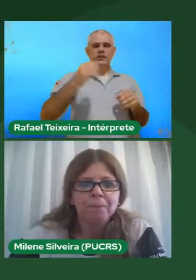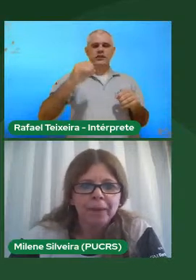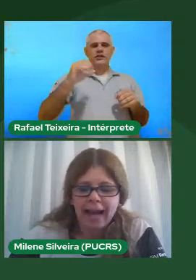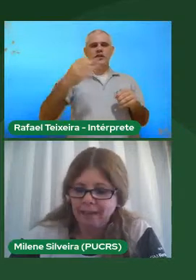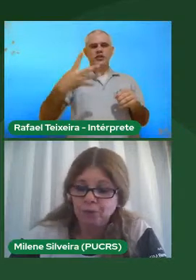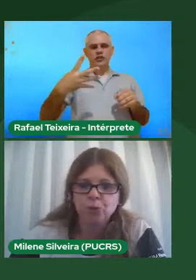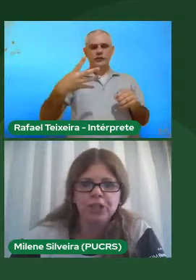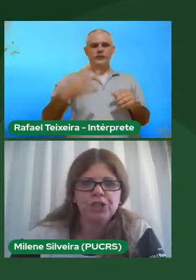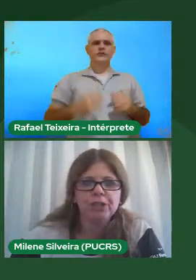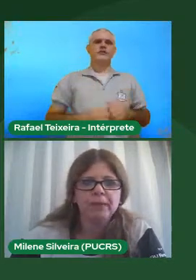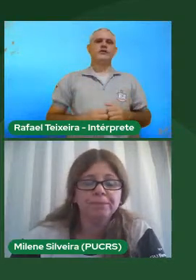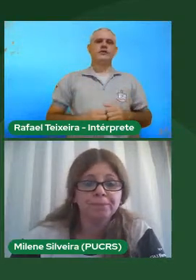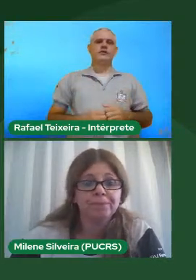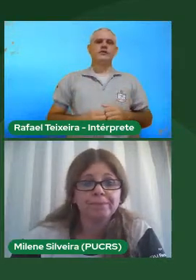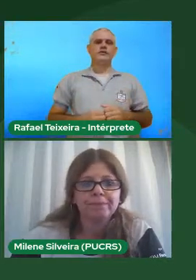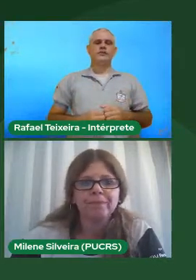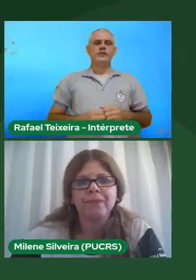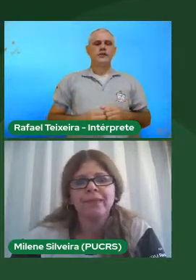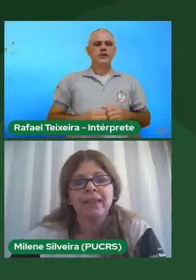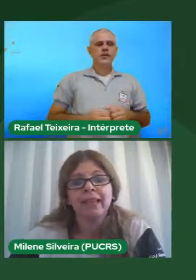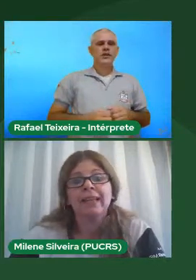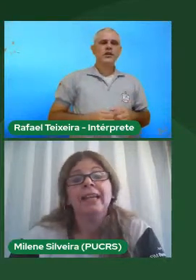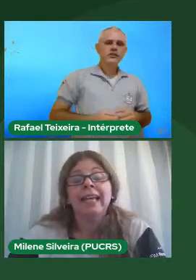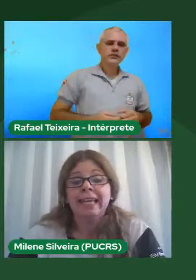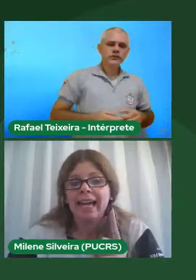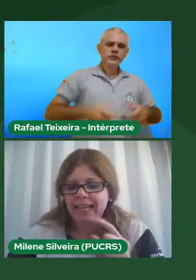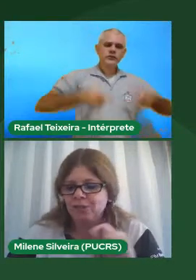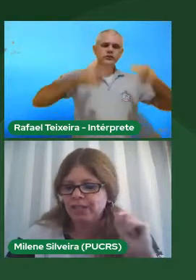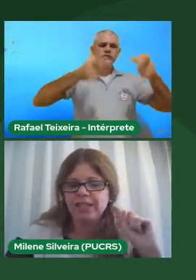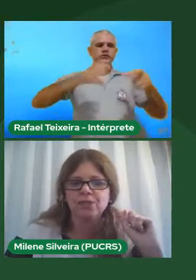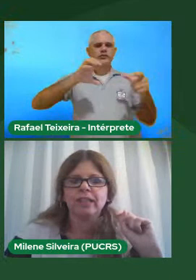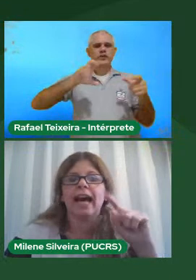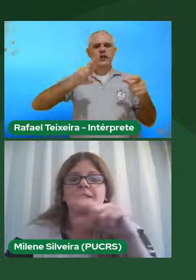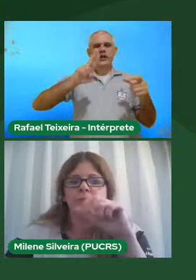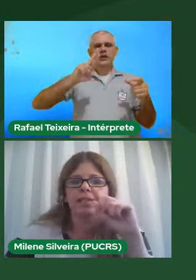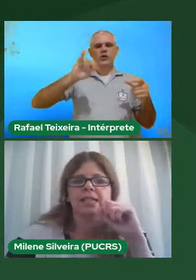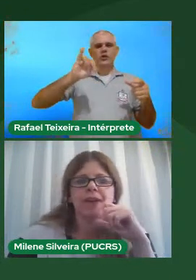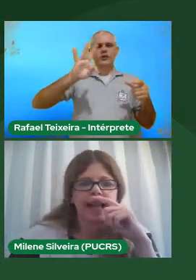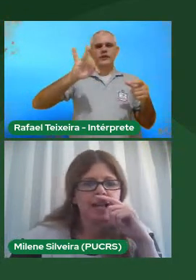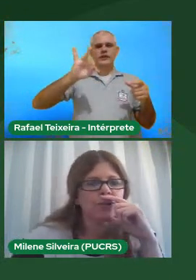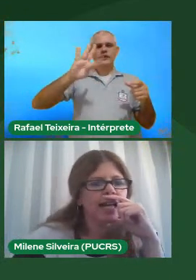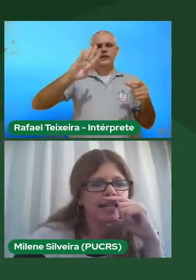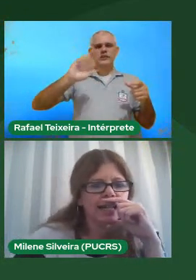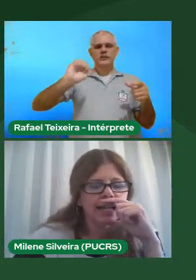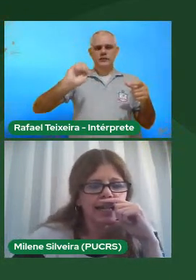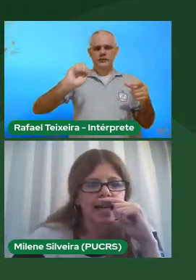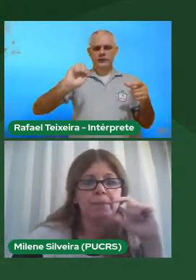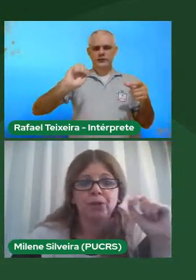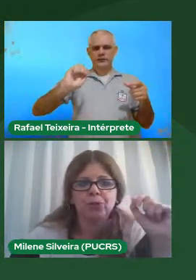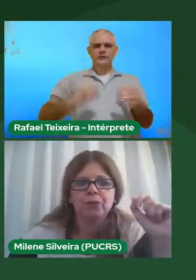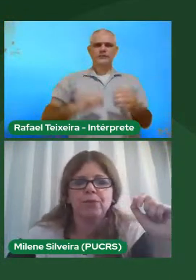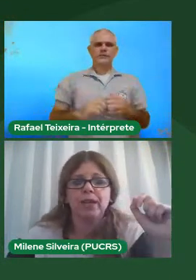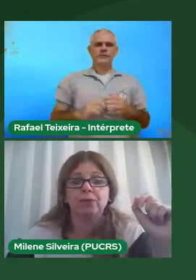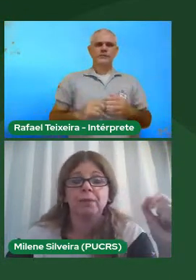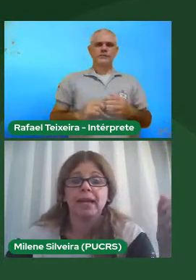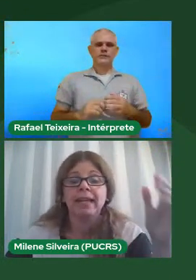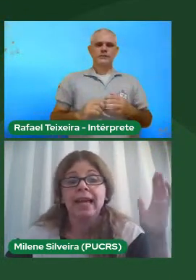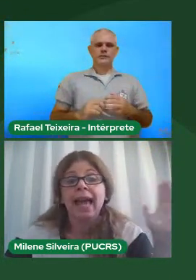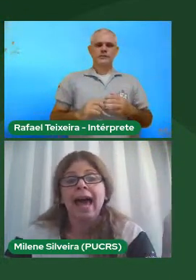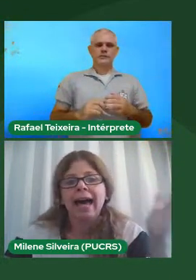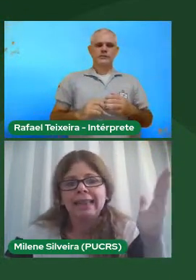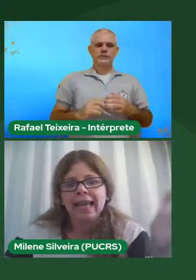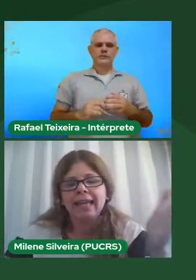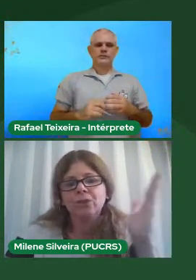cá, para Curitiba. E aí, não sei se vocês notaram, as meninas falaram lá na abertura do evento